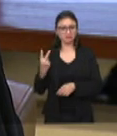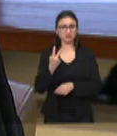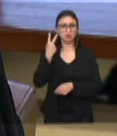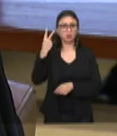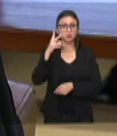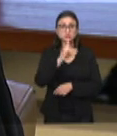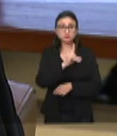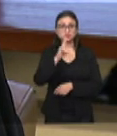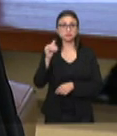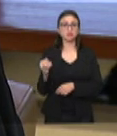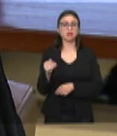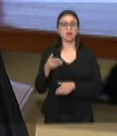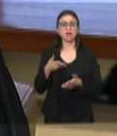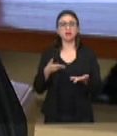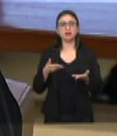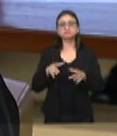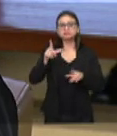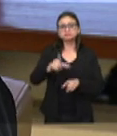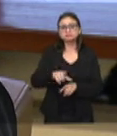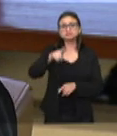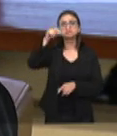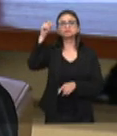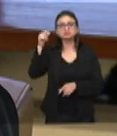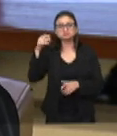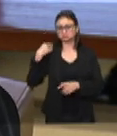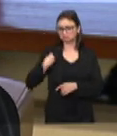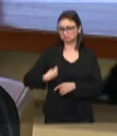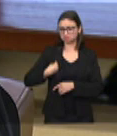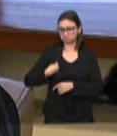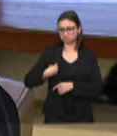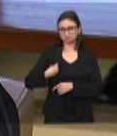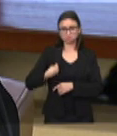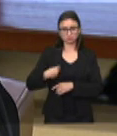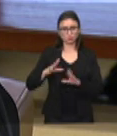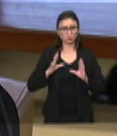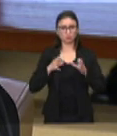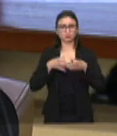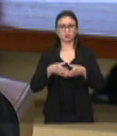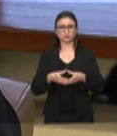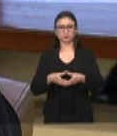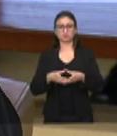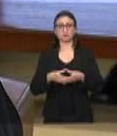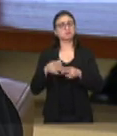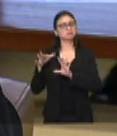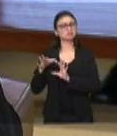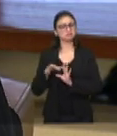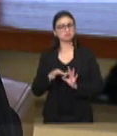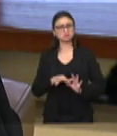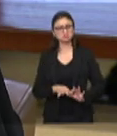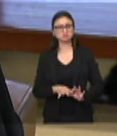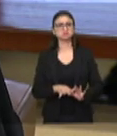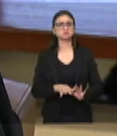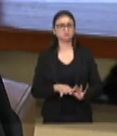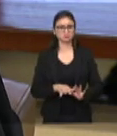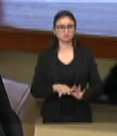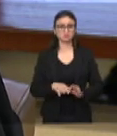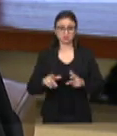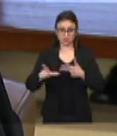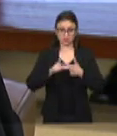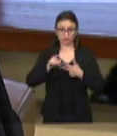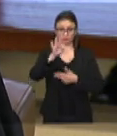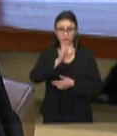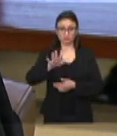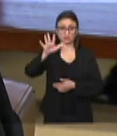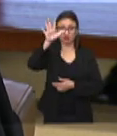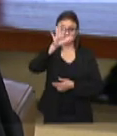datas, delimitando-os a partir de suas vivências coletivas. Nesse contexto, o legislador federal,